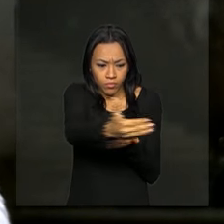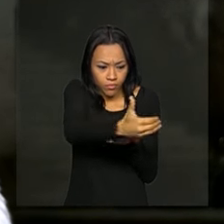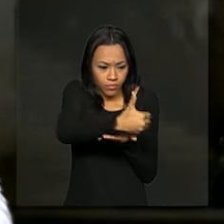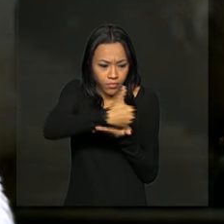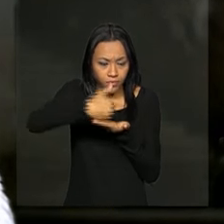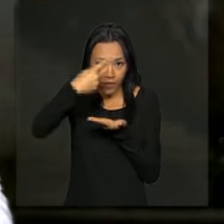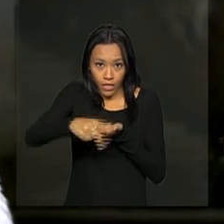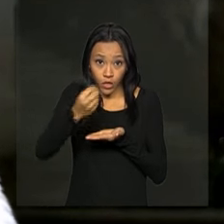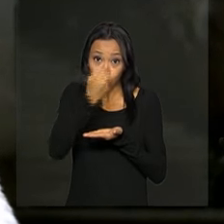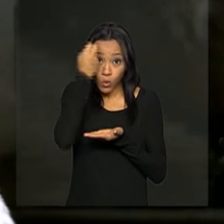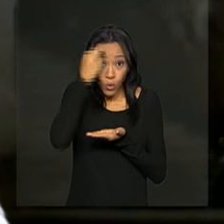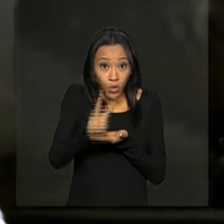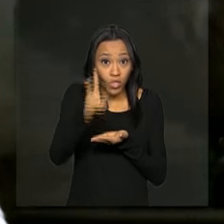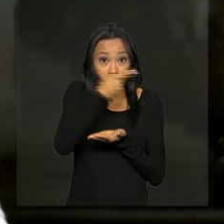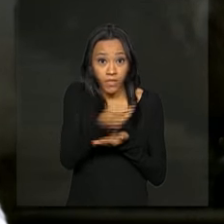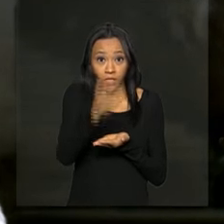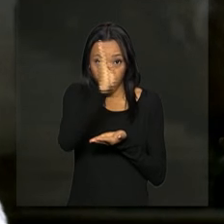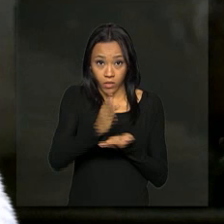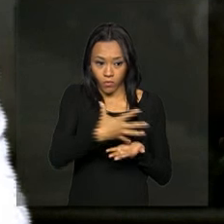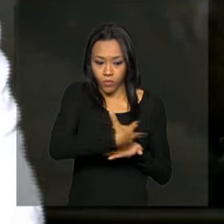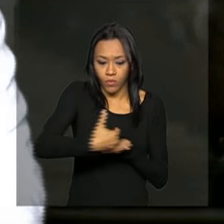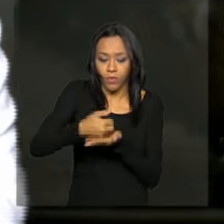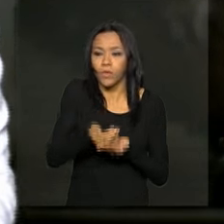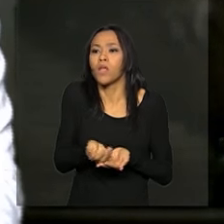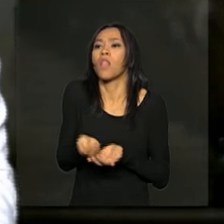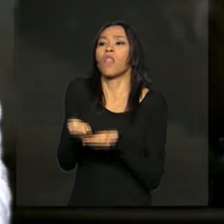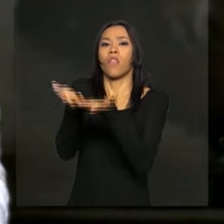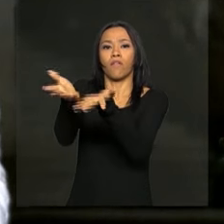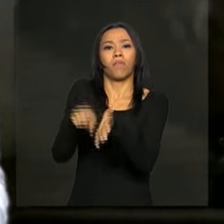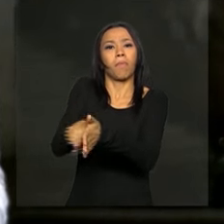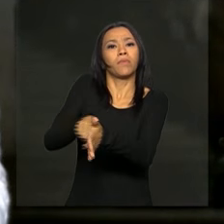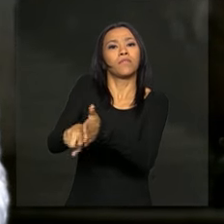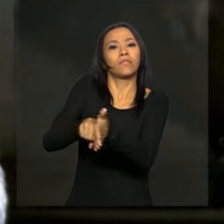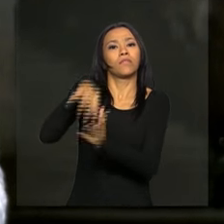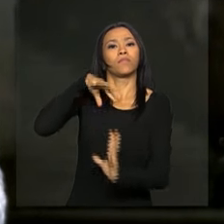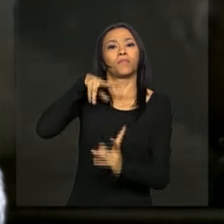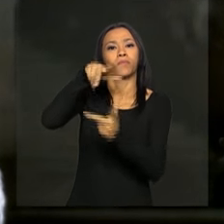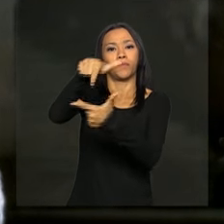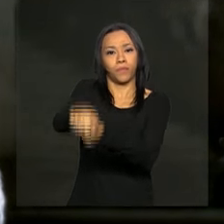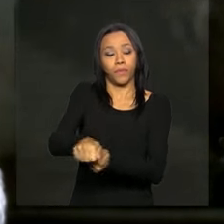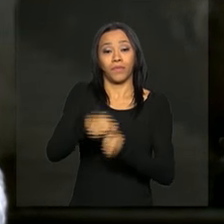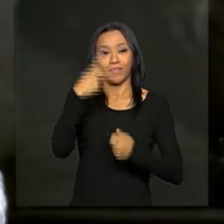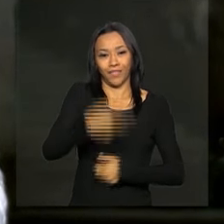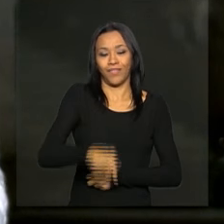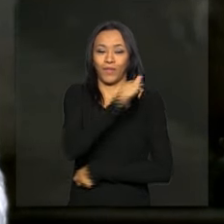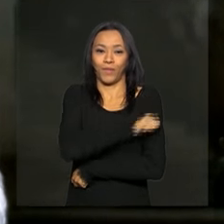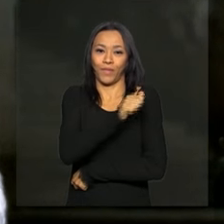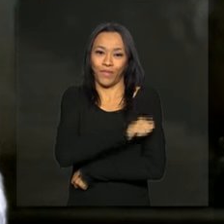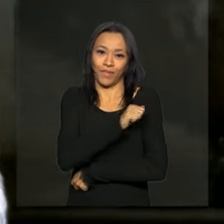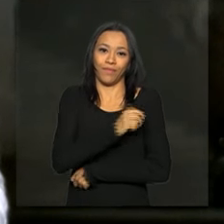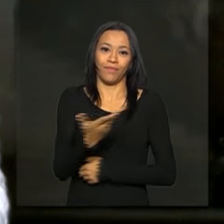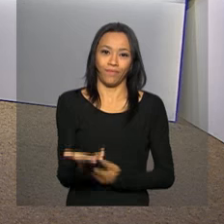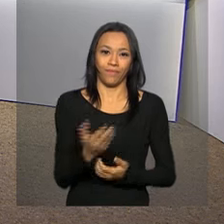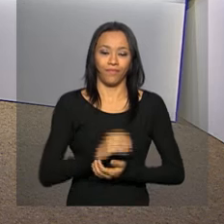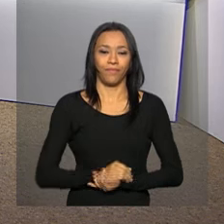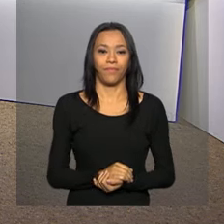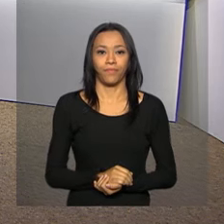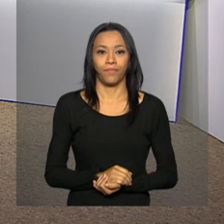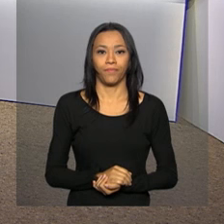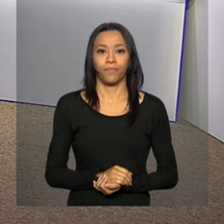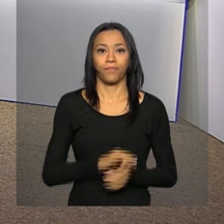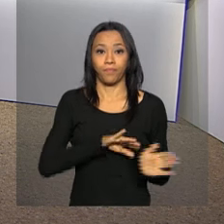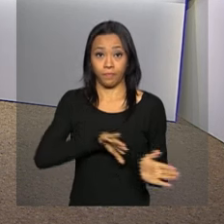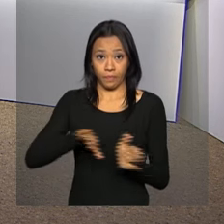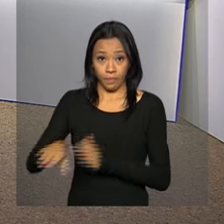de visita ao Brasil serão agora levadas para a comunidade internacional. Do Rio de Janeiro, Carolina Rocha.